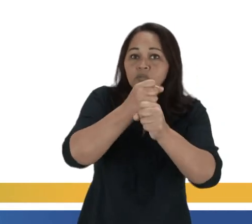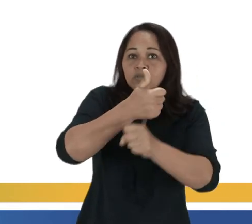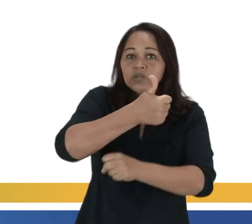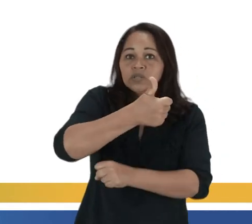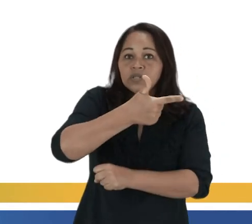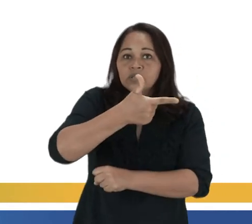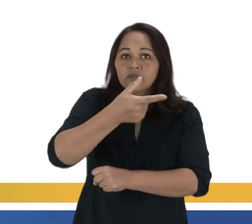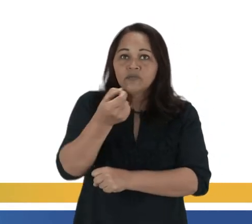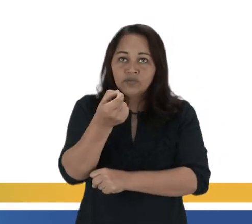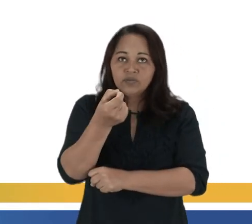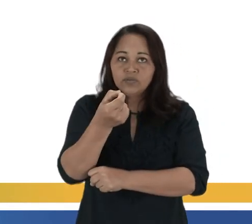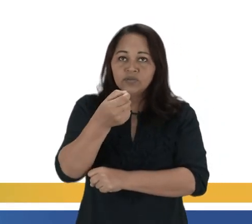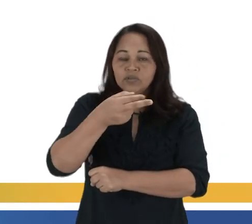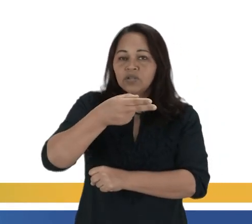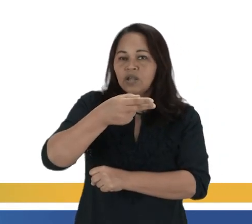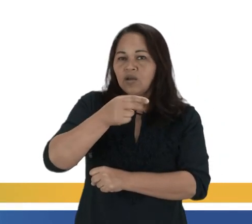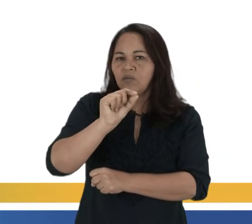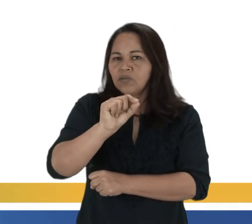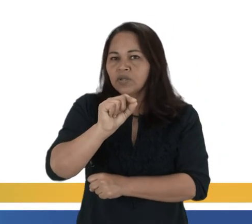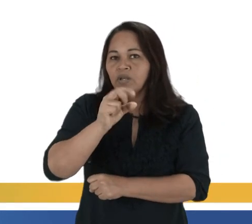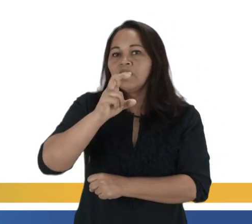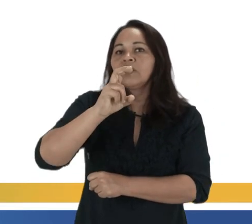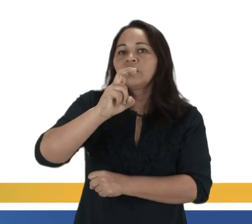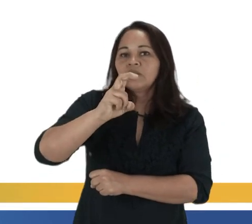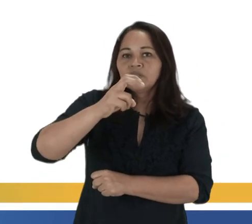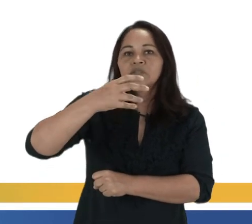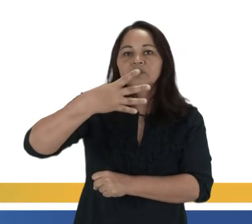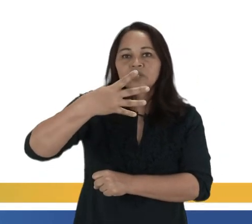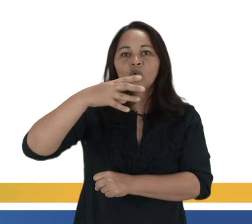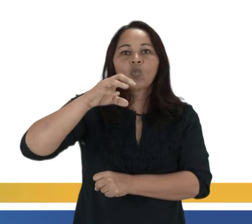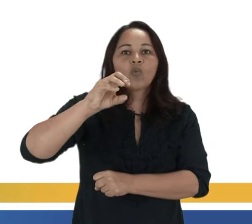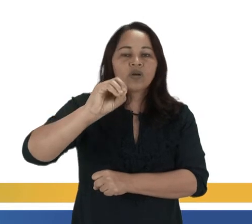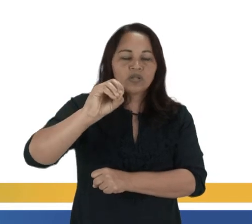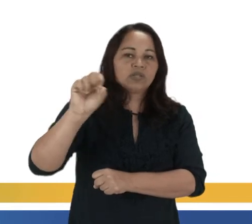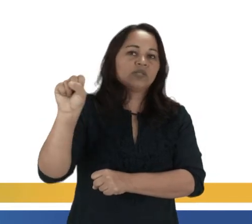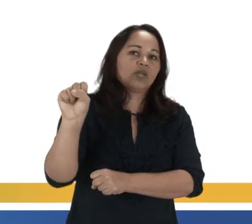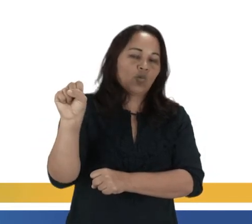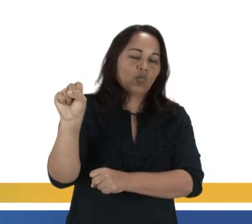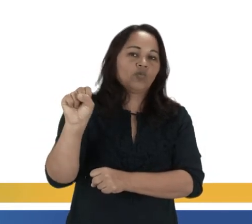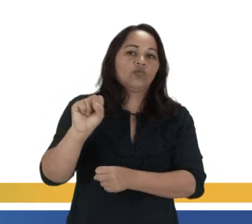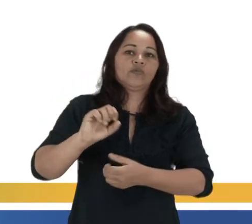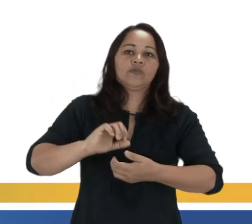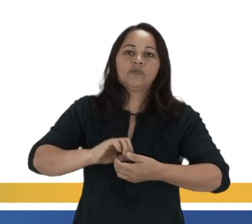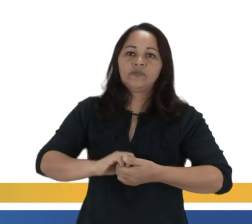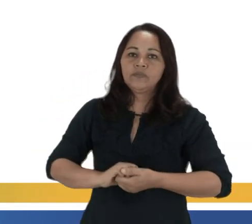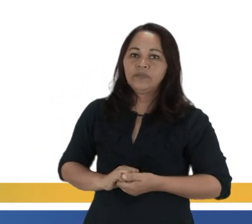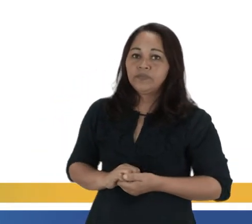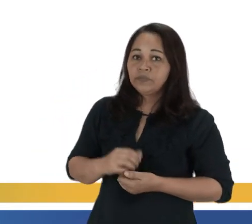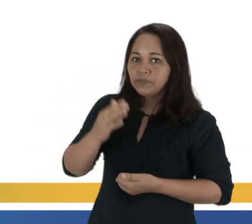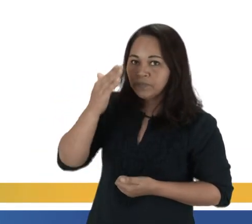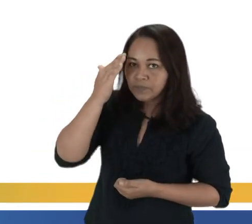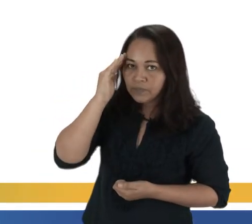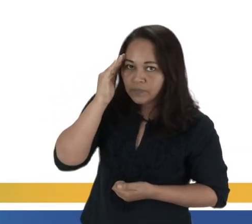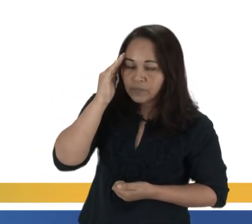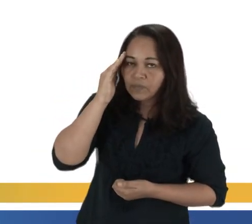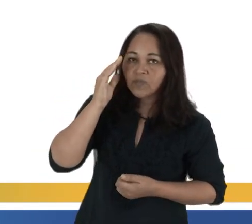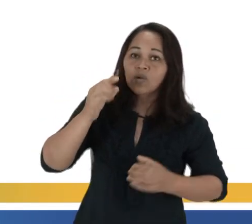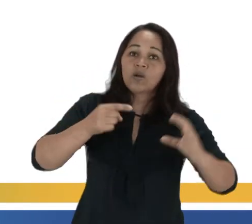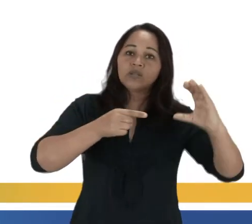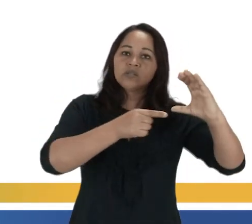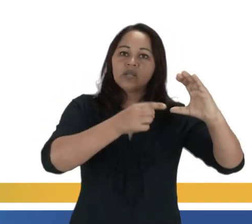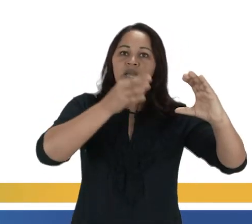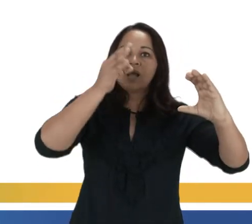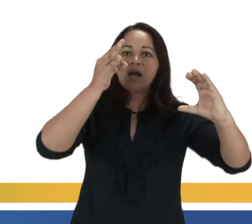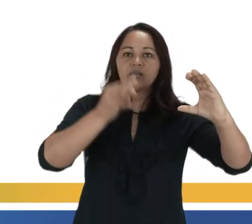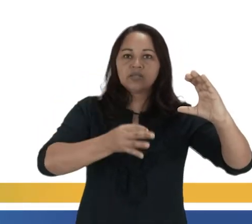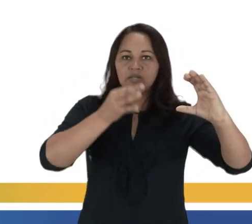no total, o tempo de espera aí foram de 540 segundos, tá bom? Alternativa C.